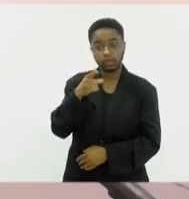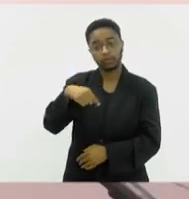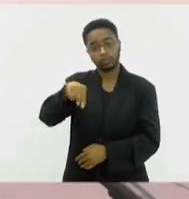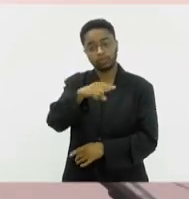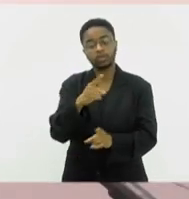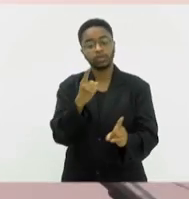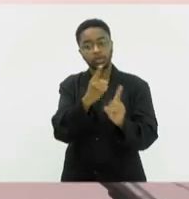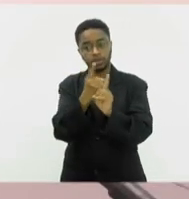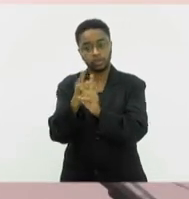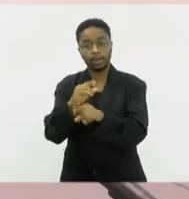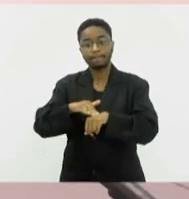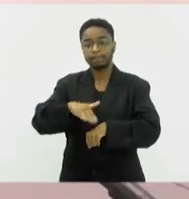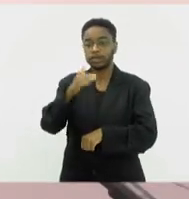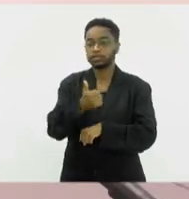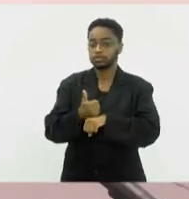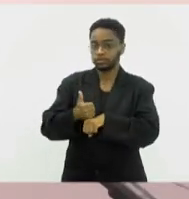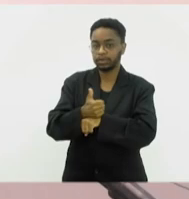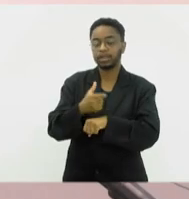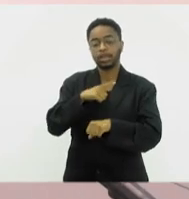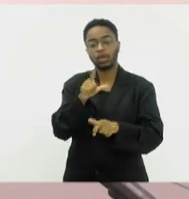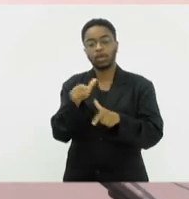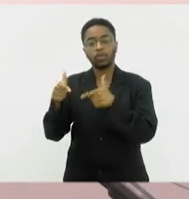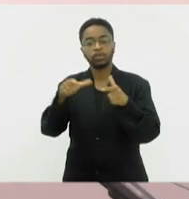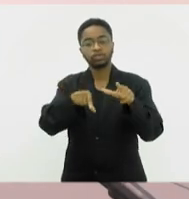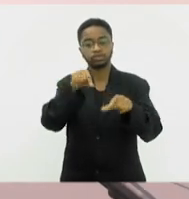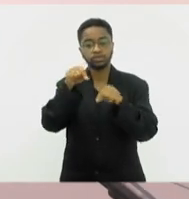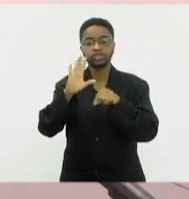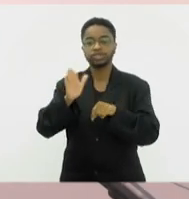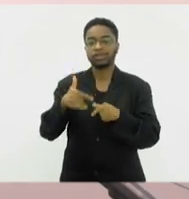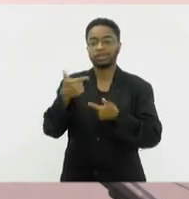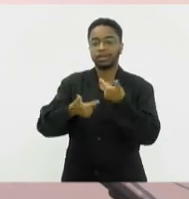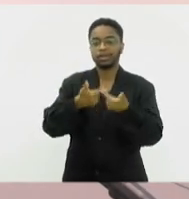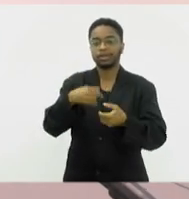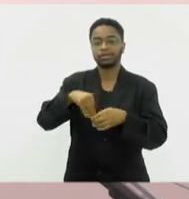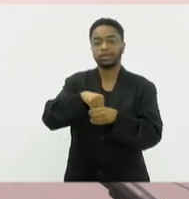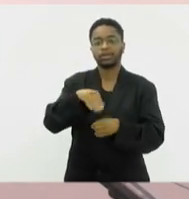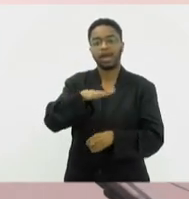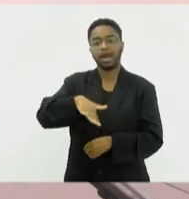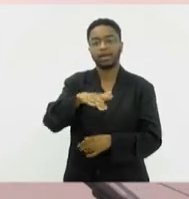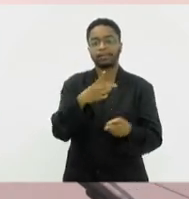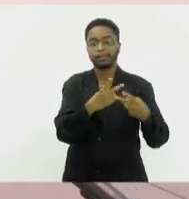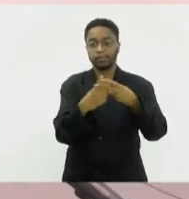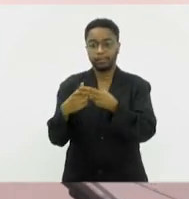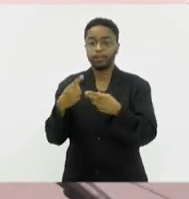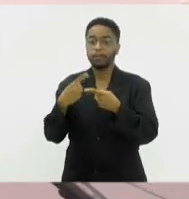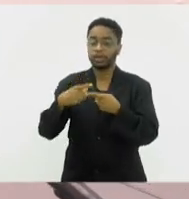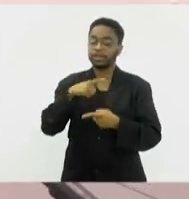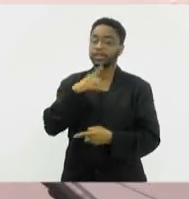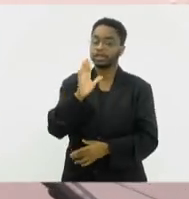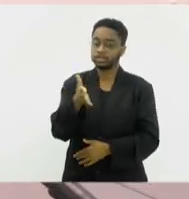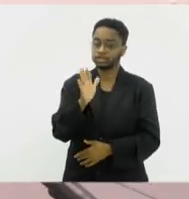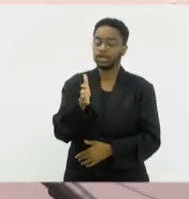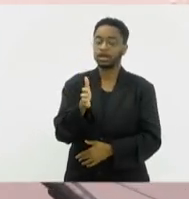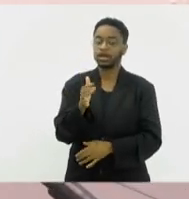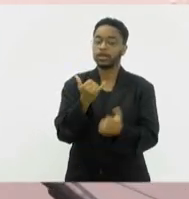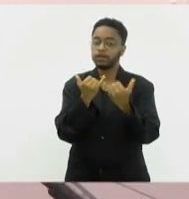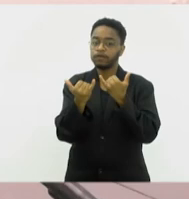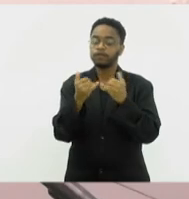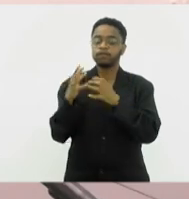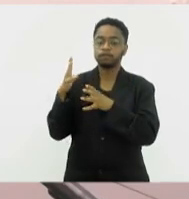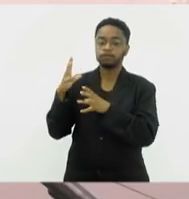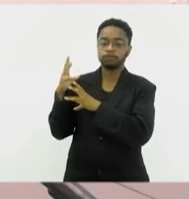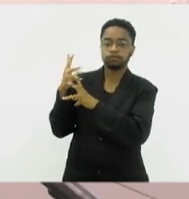encontrando mais profissionais, tem mais opções de profissionais que já trabalhou no prisional, porque já há essa vocação e formação